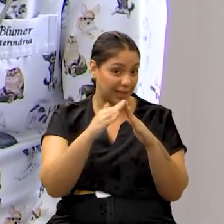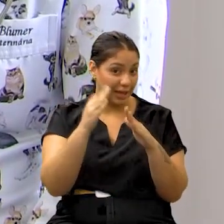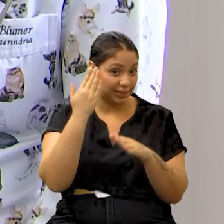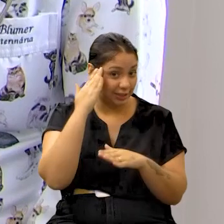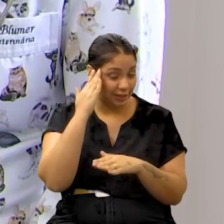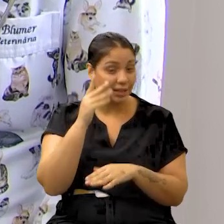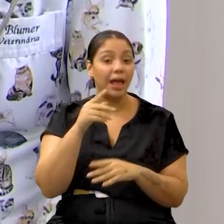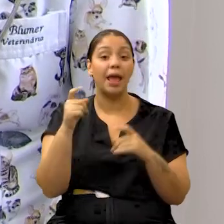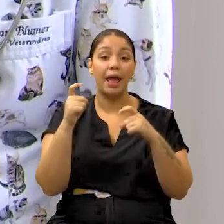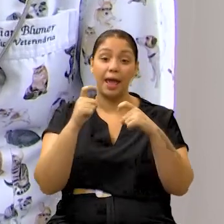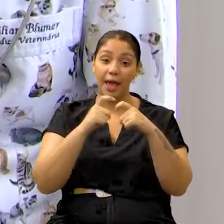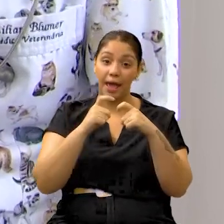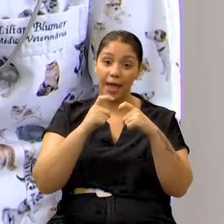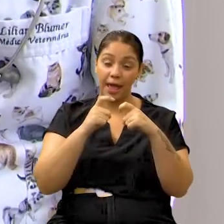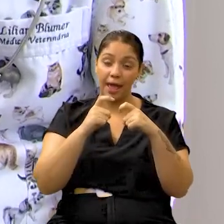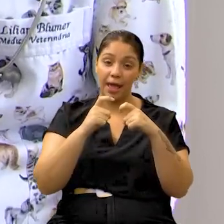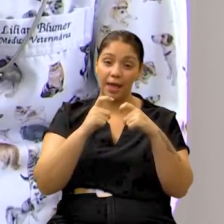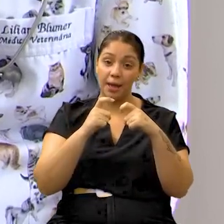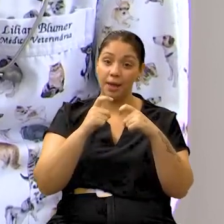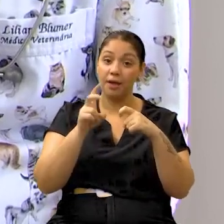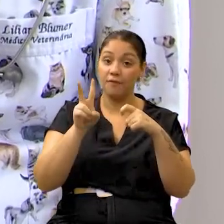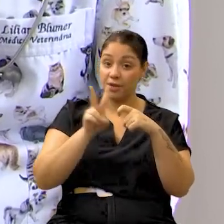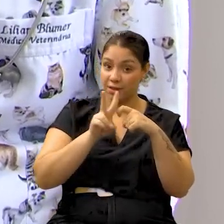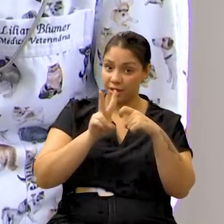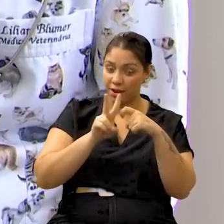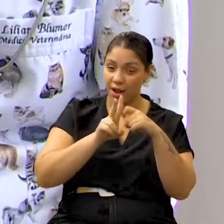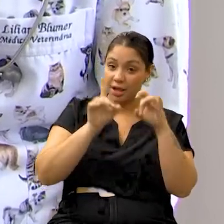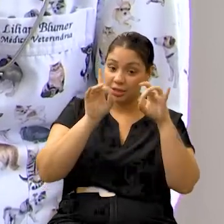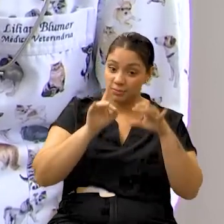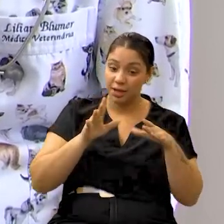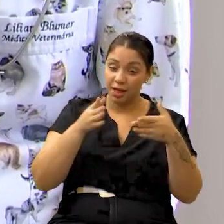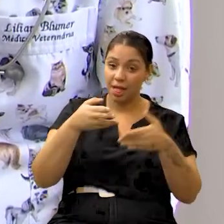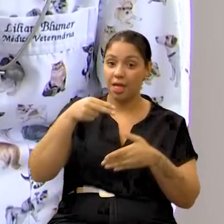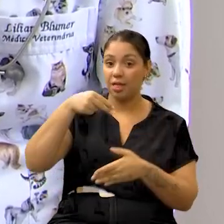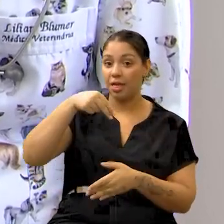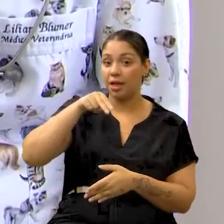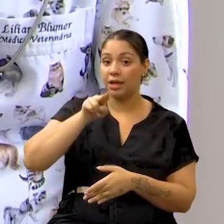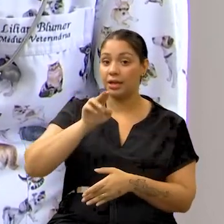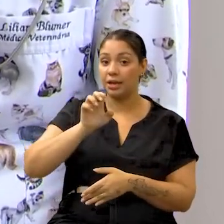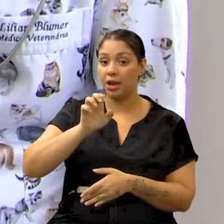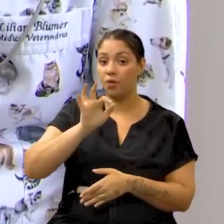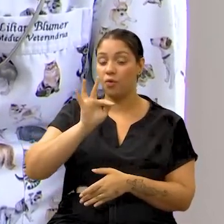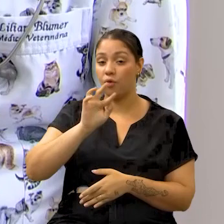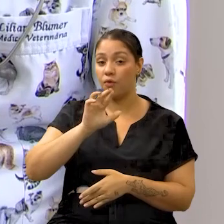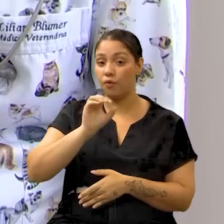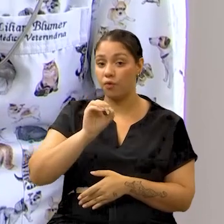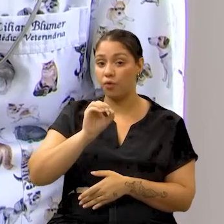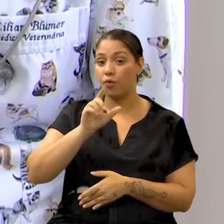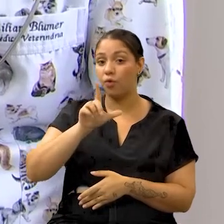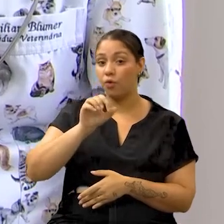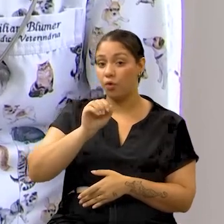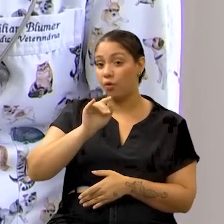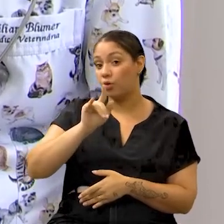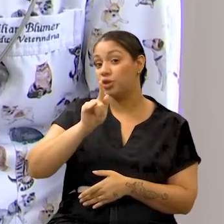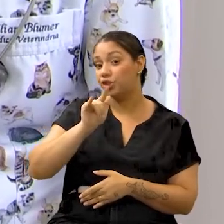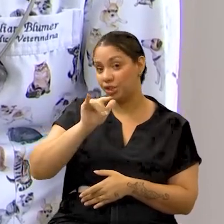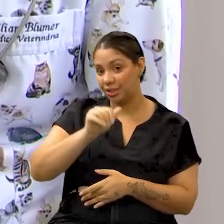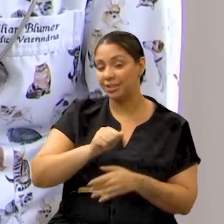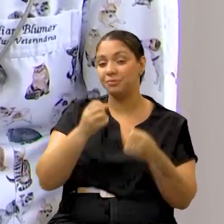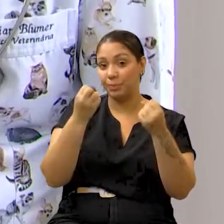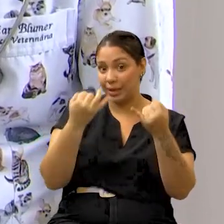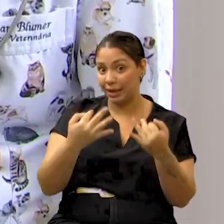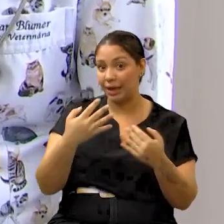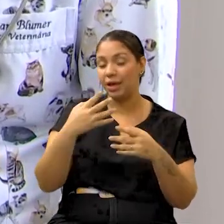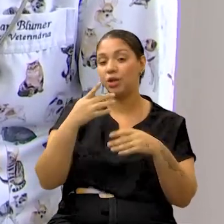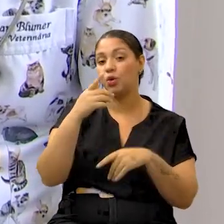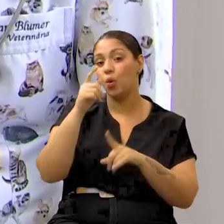casa entender, ela é médica veterinária também e especializada em nefrologia, né? A gente está aí falando desse mês de